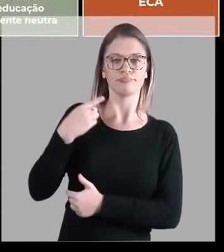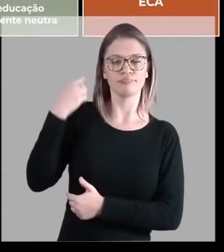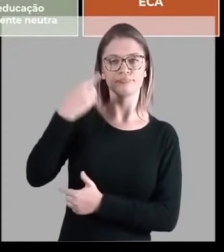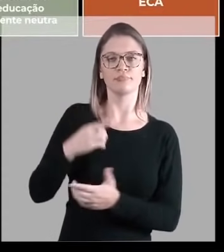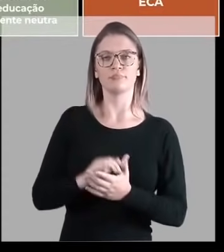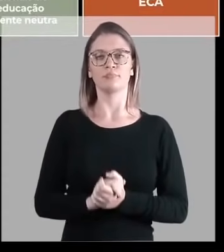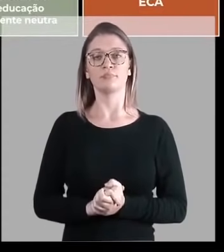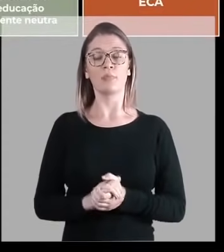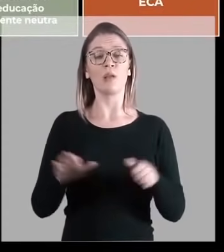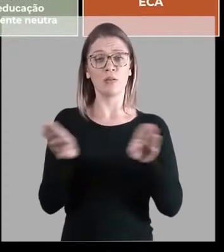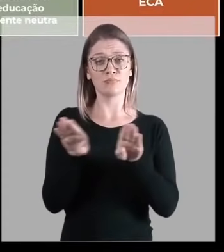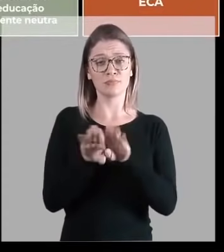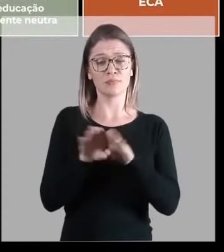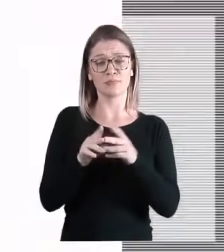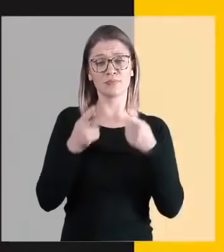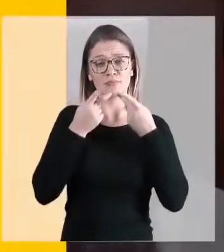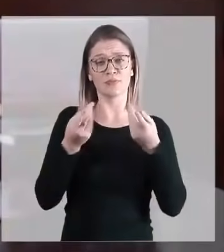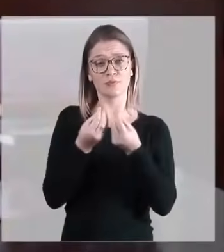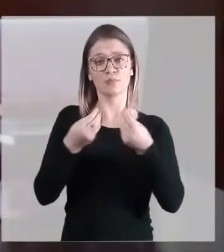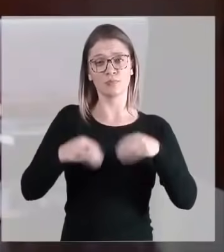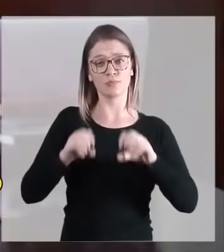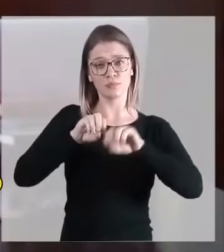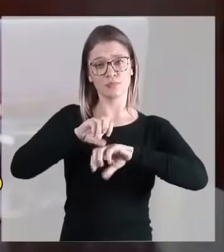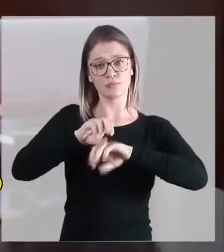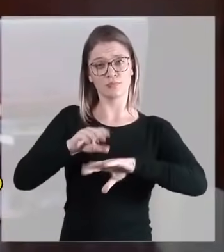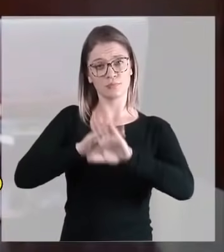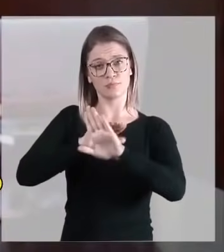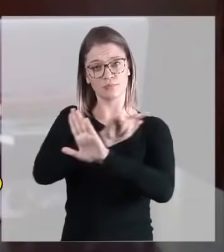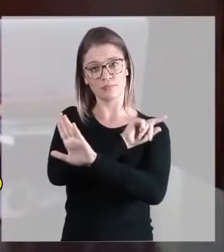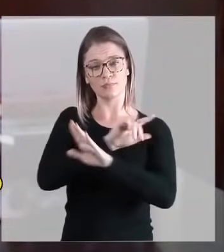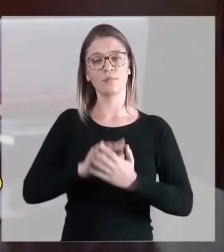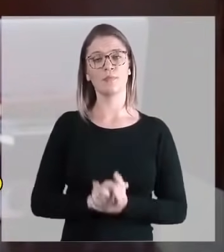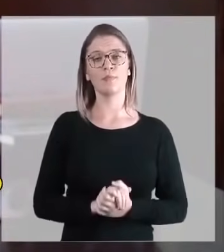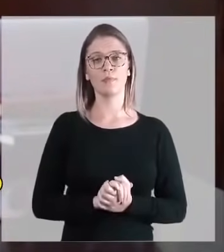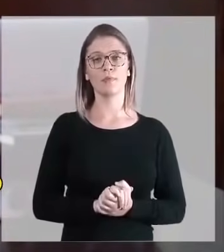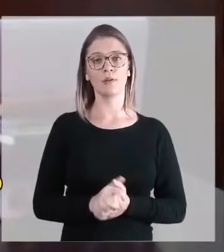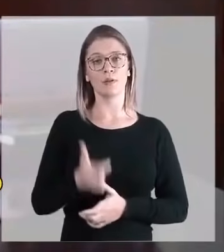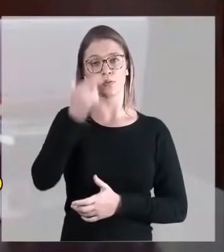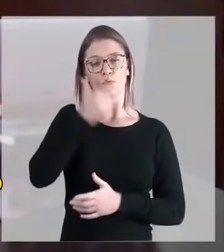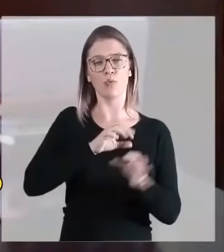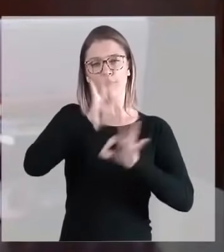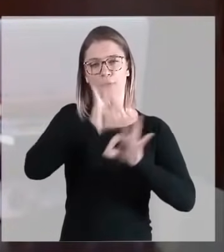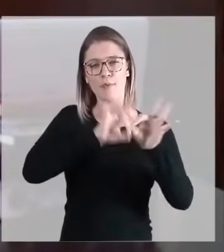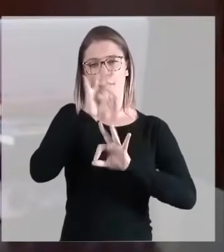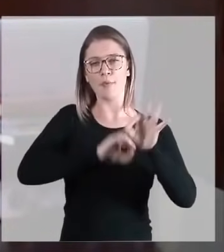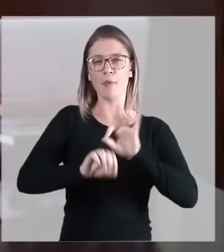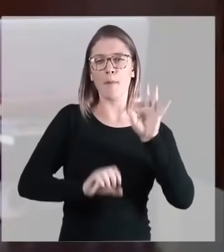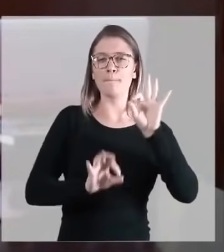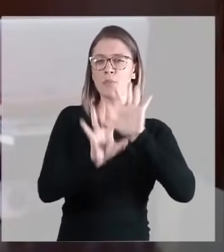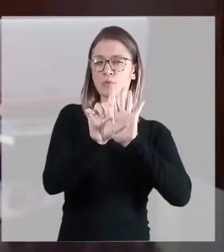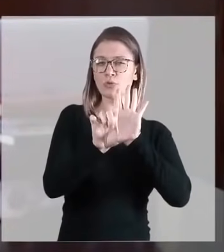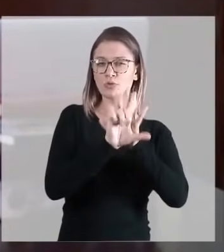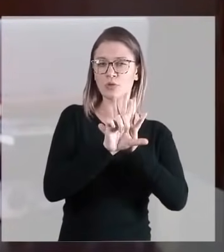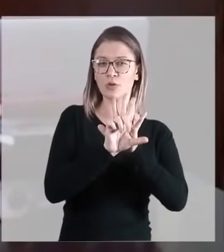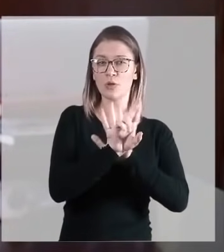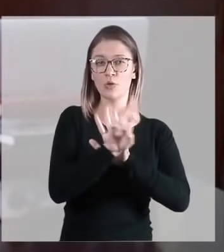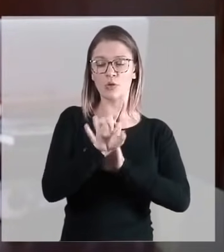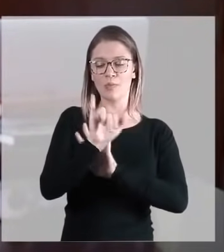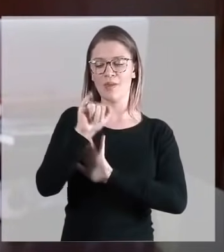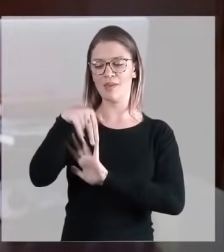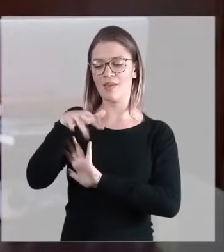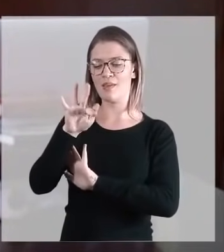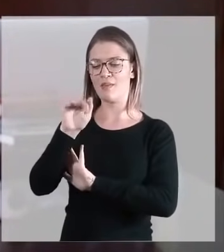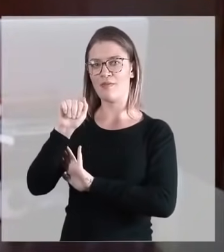os prejuízos de uma educação ideológica. Eu sou proponente de um projeto de lei em Santa Catarina, apelidado de Infância